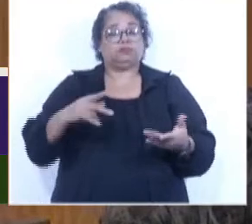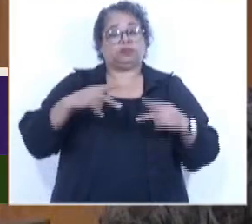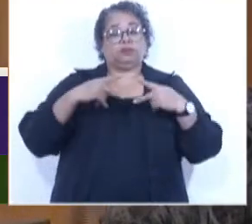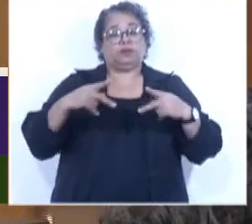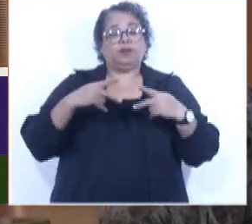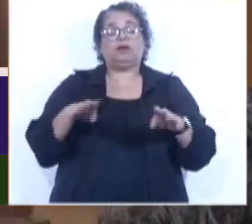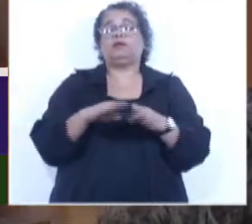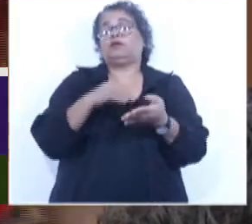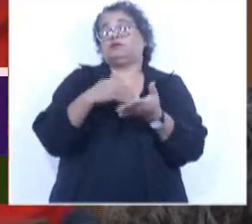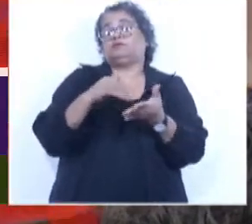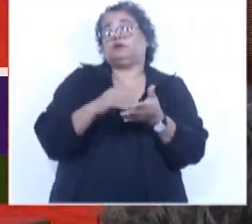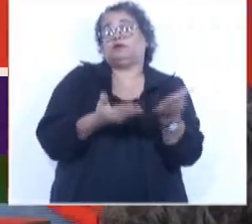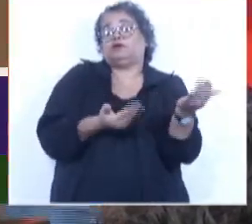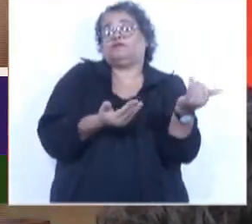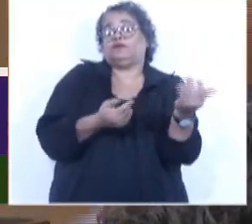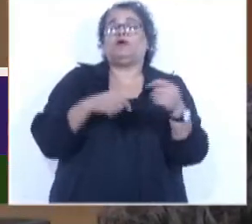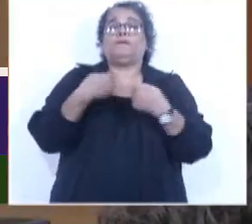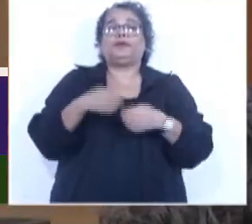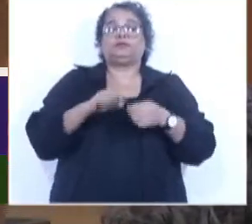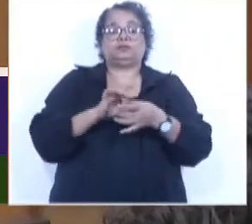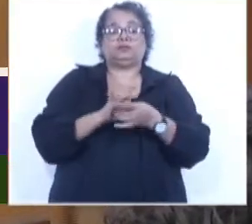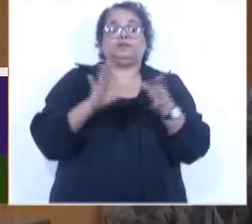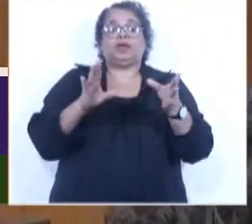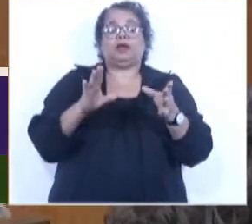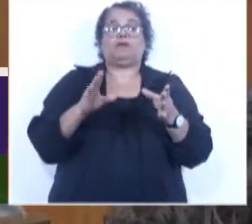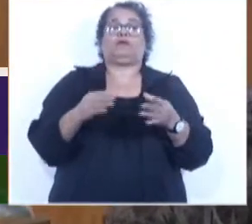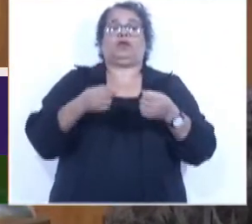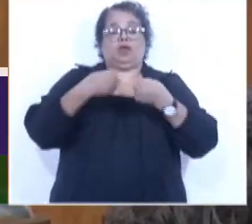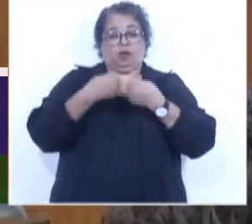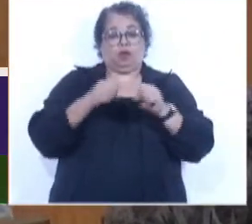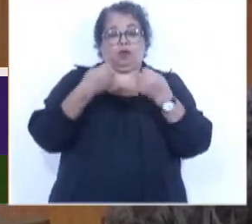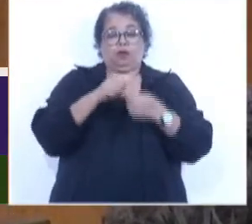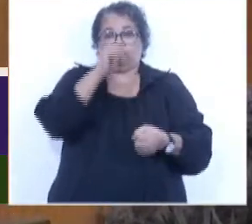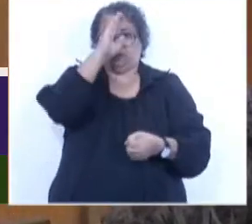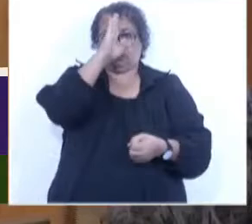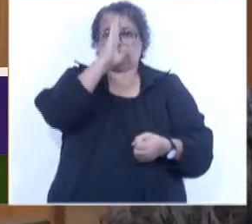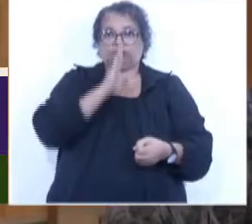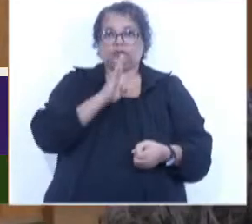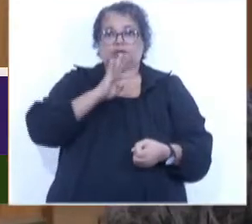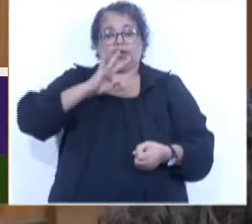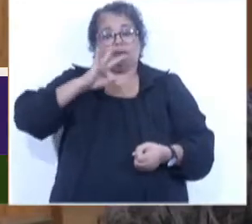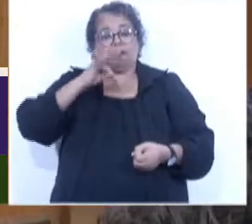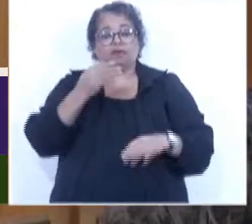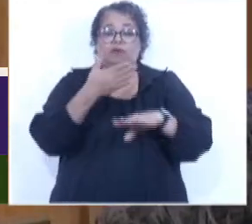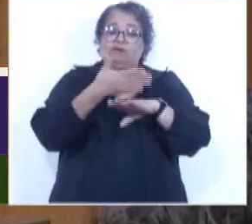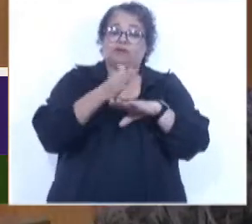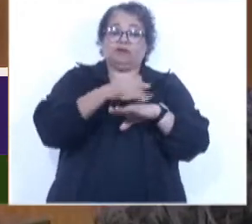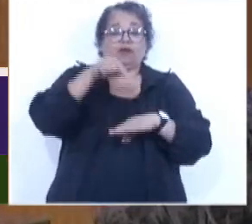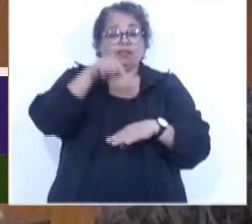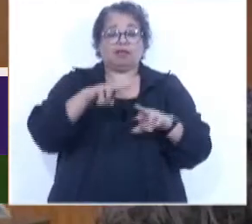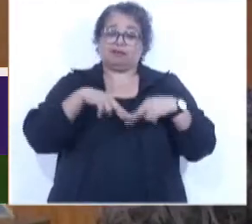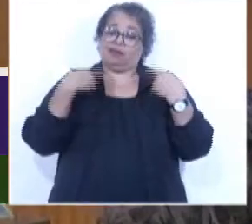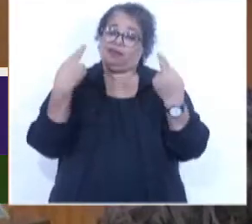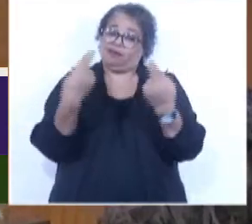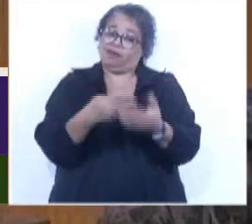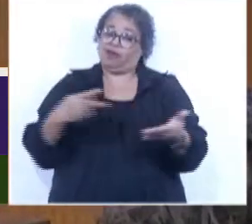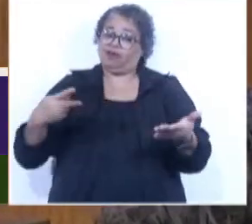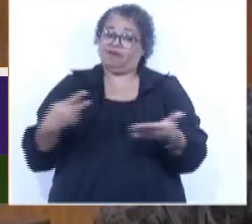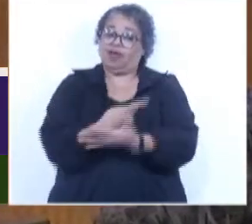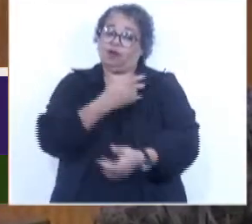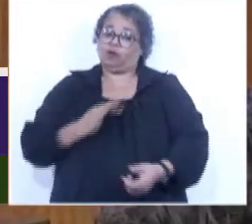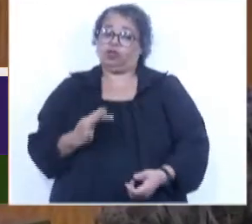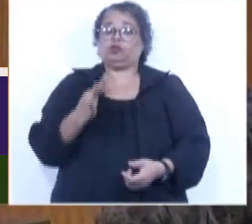Juventude e ainda que seja disponibilizado transporte gratuito para todas as atividades do congresso que vai acontecer adiante